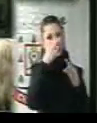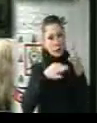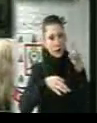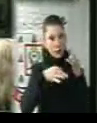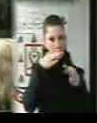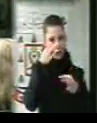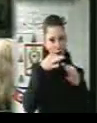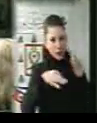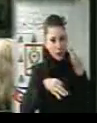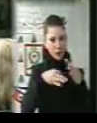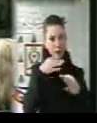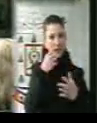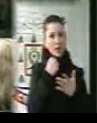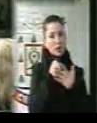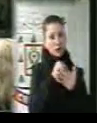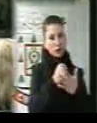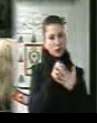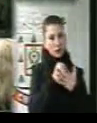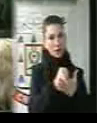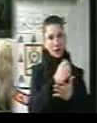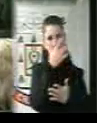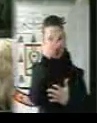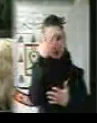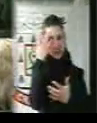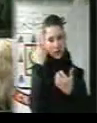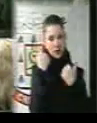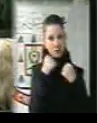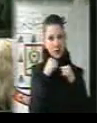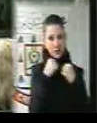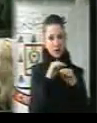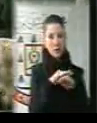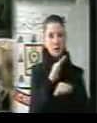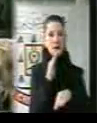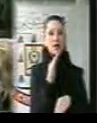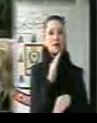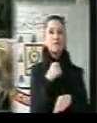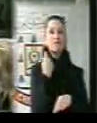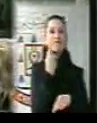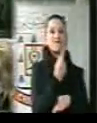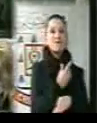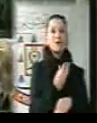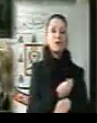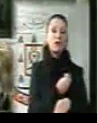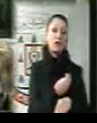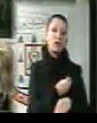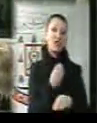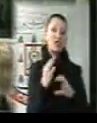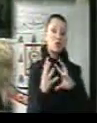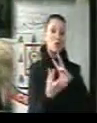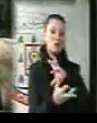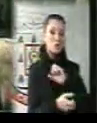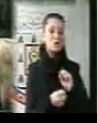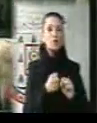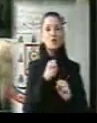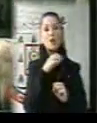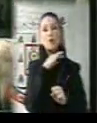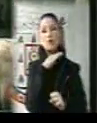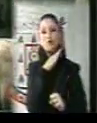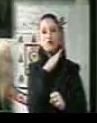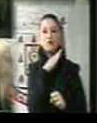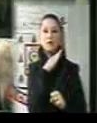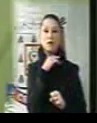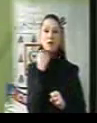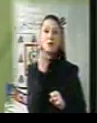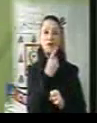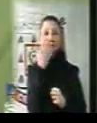aquelas que realmente precisam ser atendidas. Porque quando nós estamos vivendo um mundo de crise, nós sabemos que a coberta